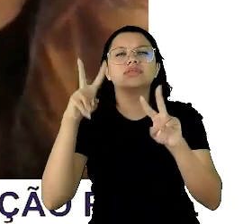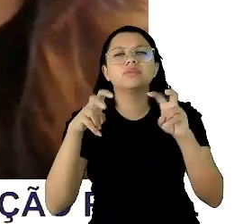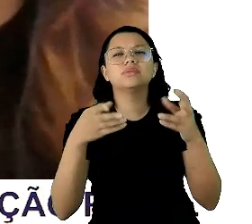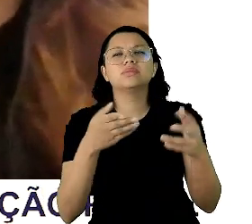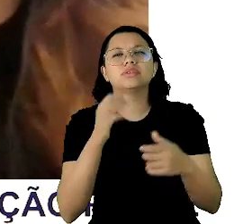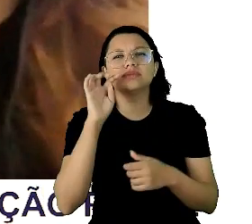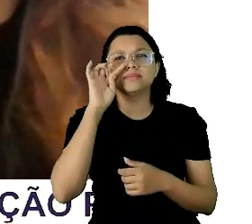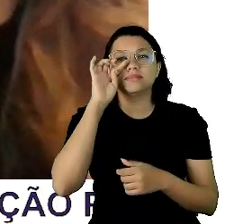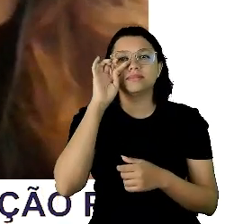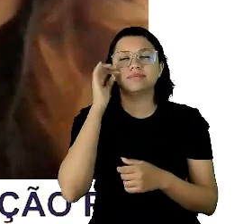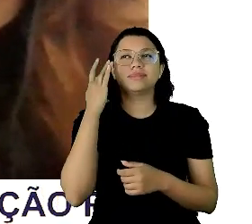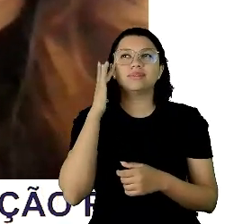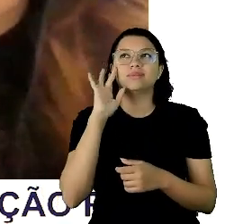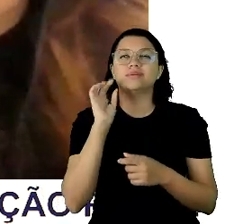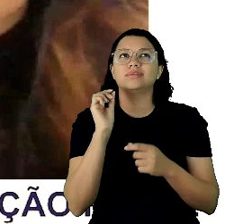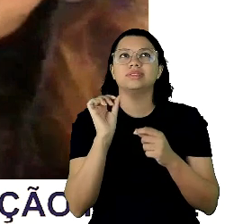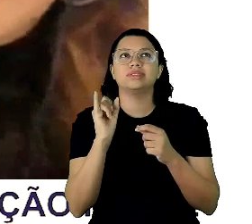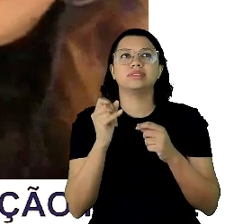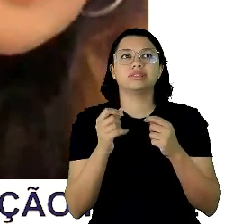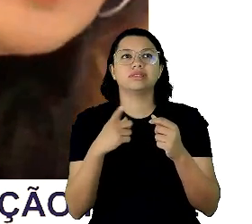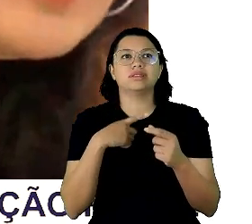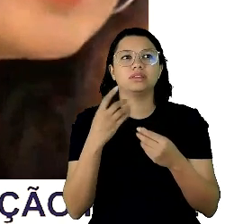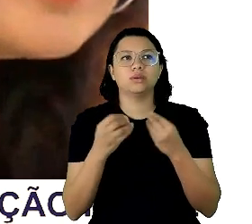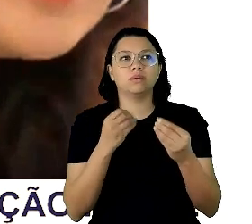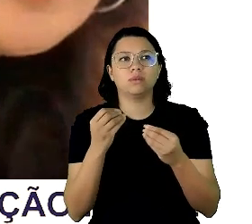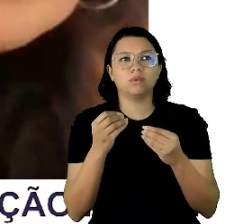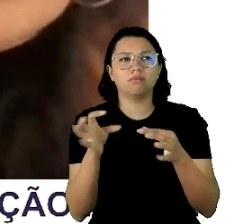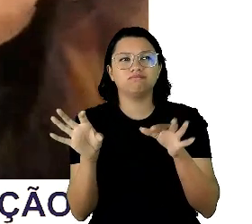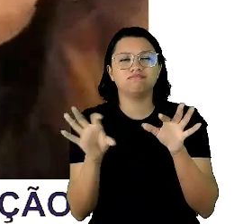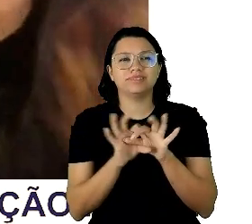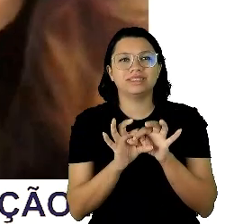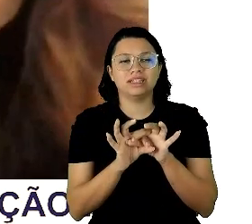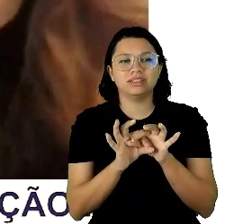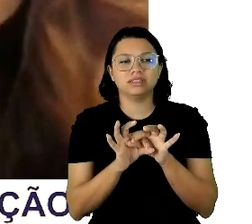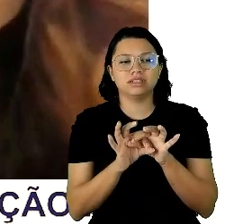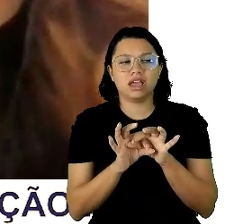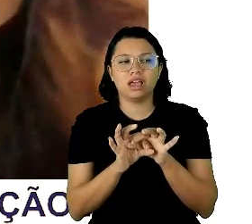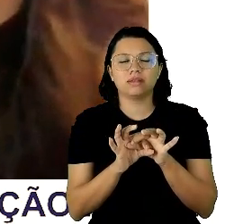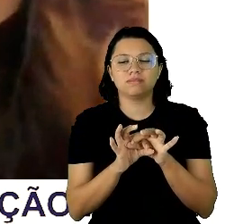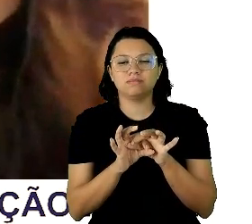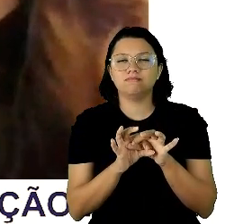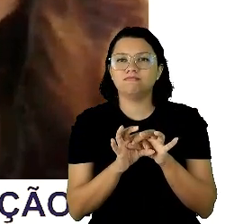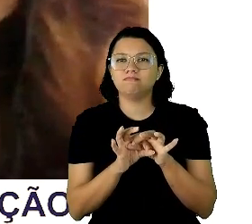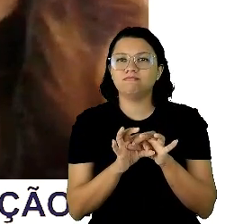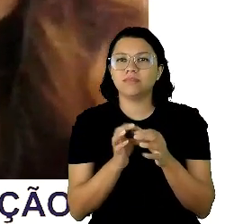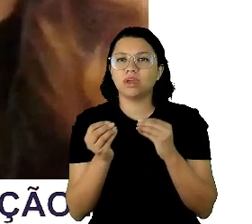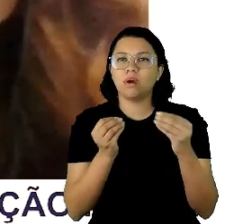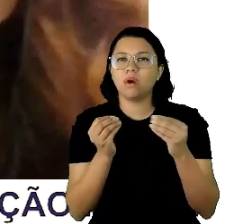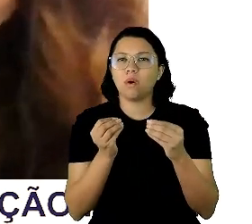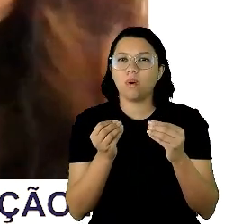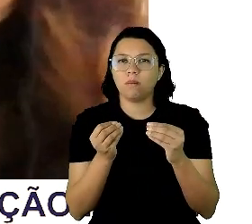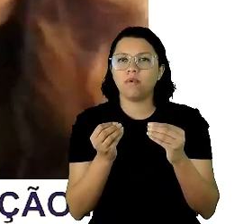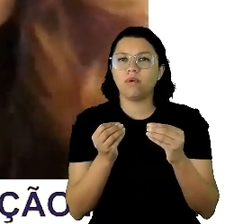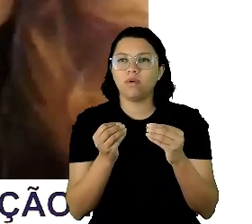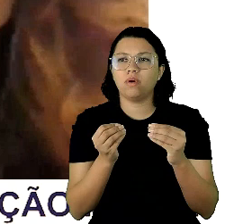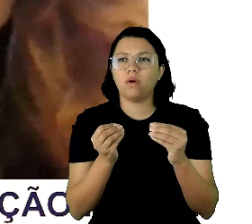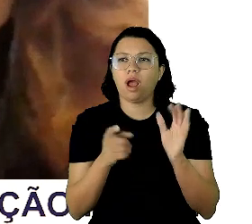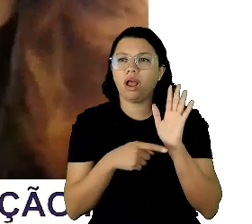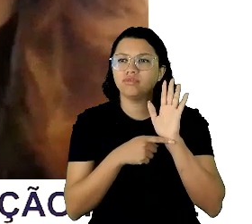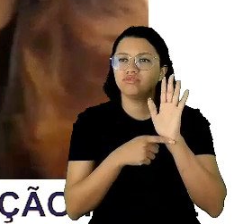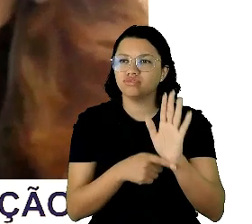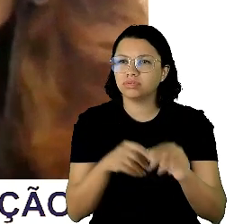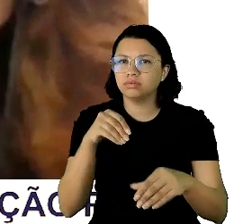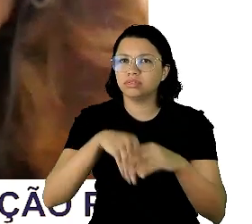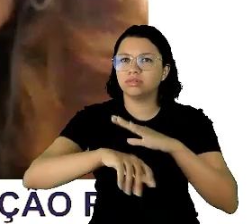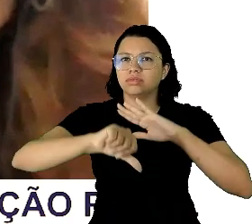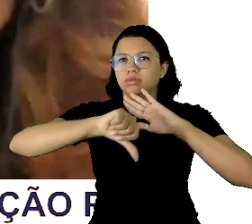Eu não sei se daria para encaixar, né, como copartícipe, realmente